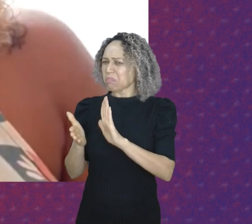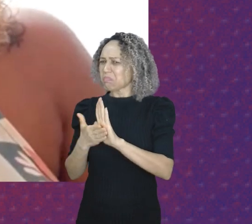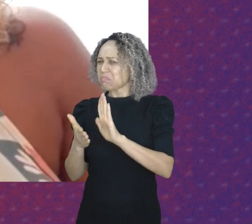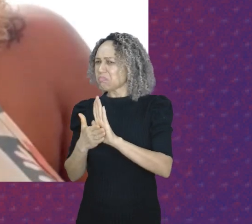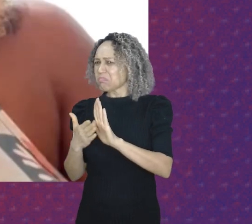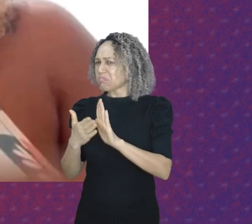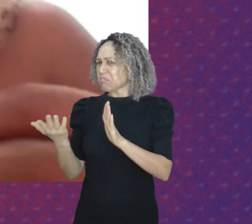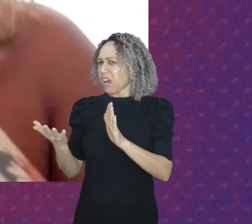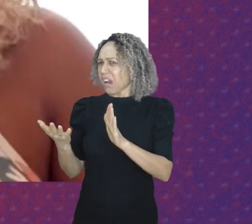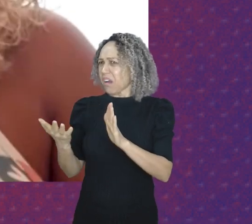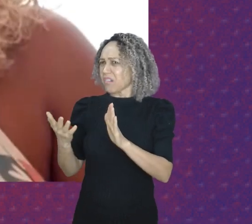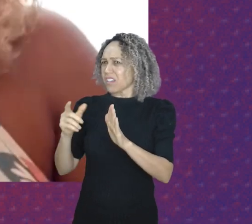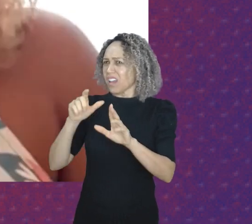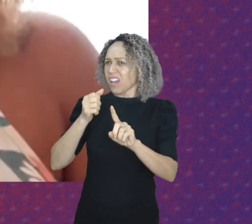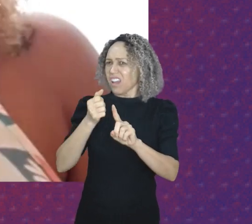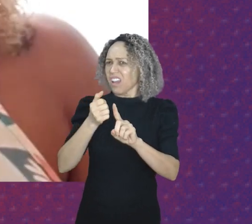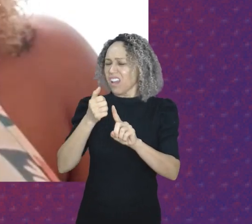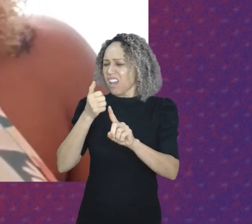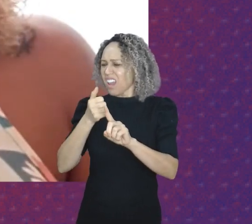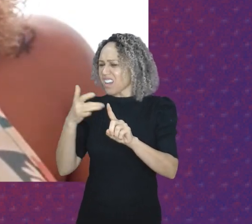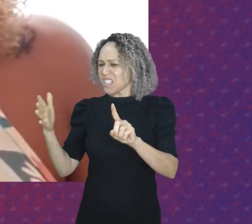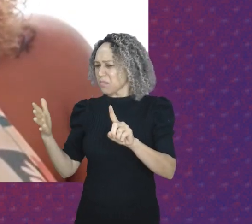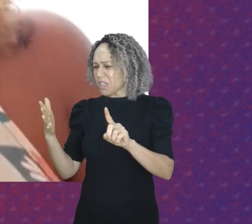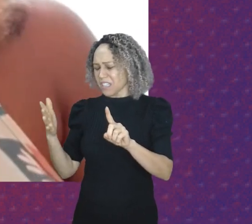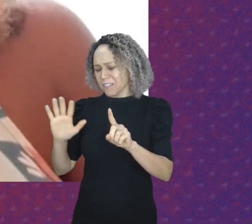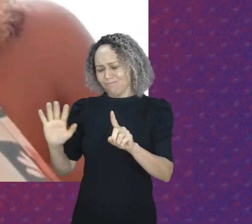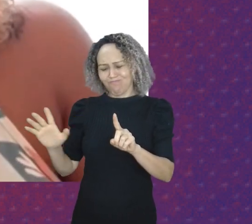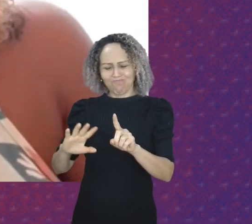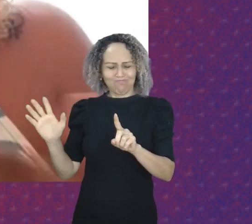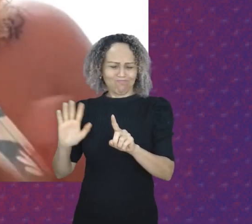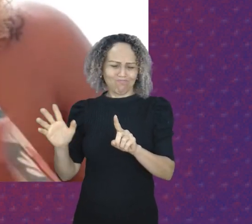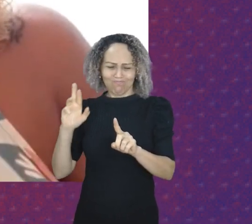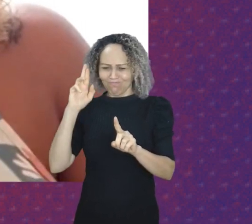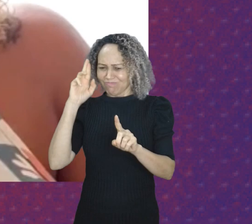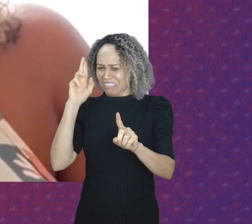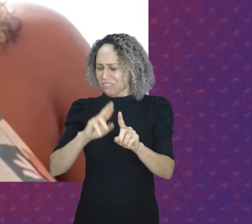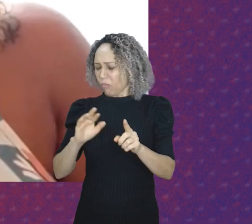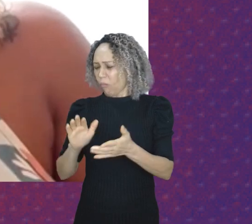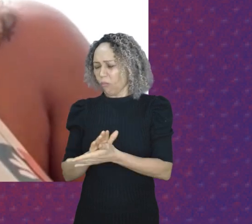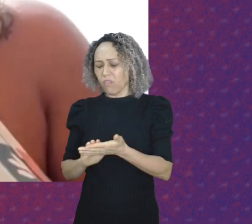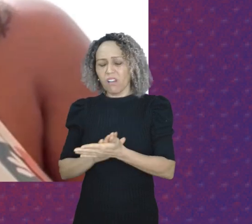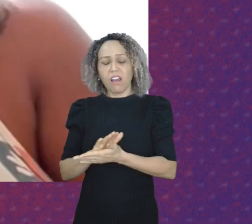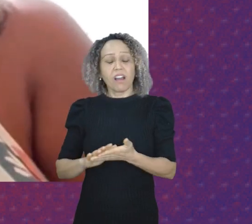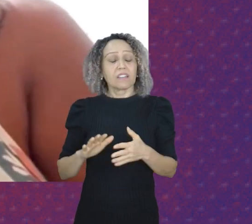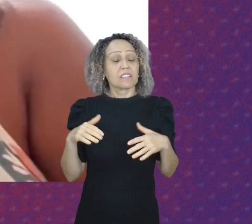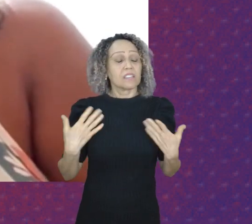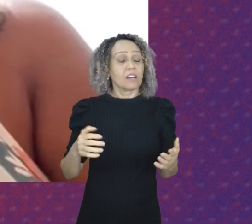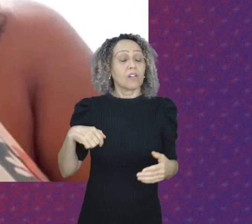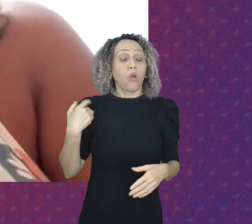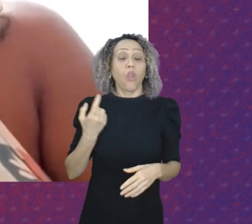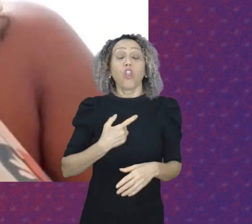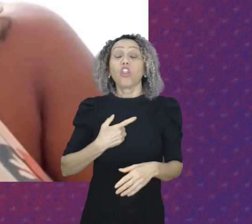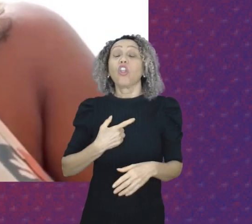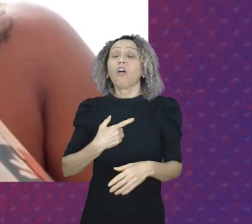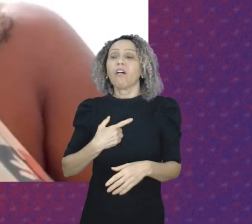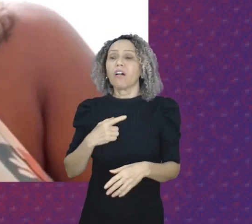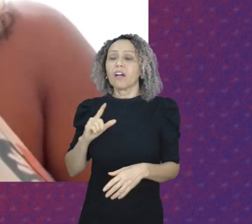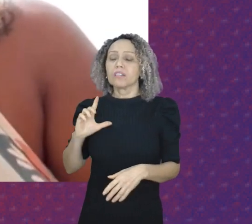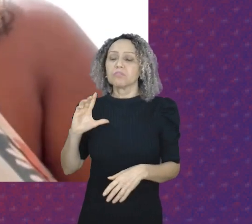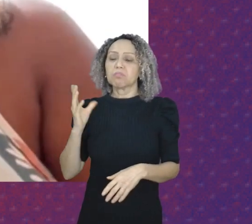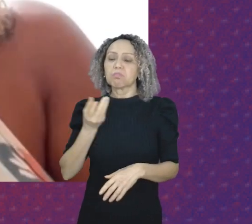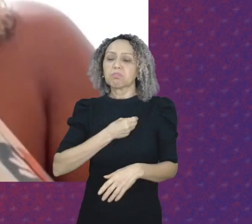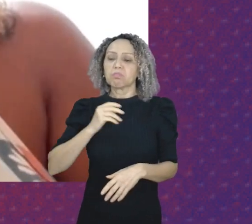ser, né? Com a participação popular. Então, quando se trata de nós não estamos dentro das políticas